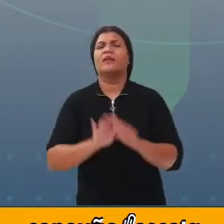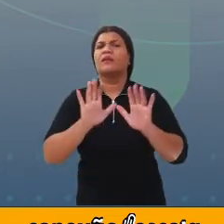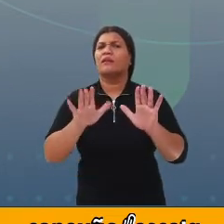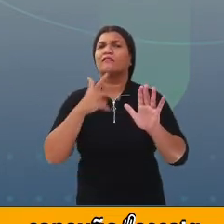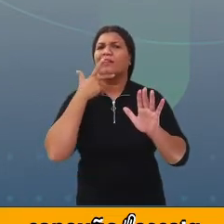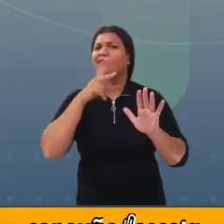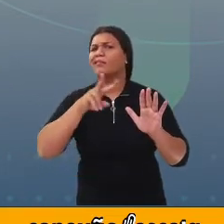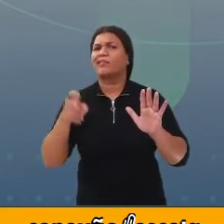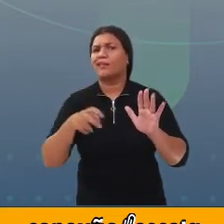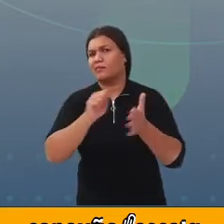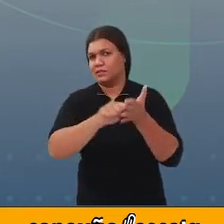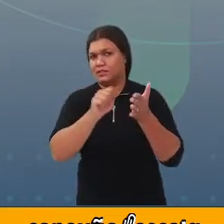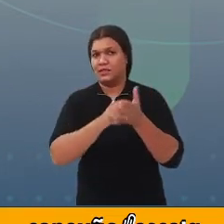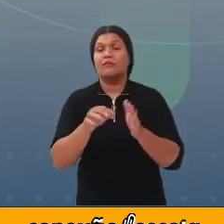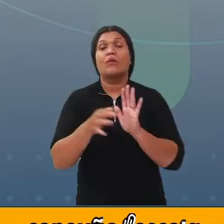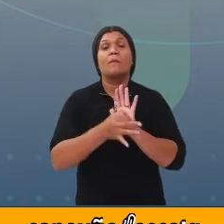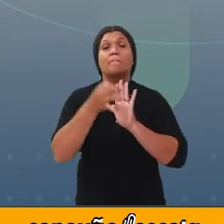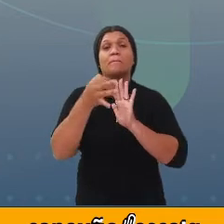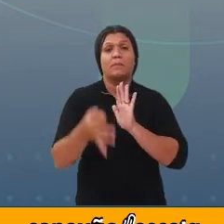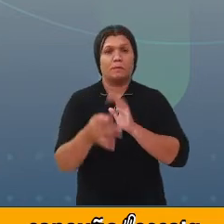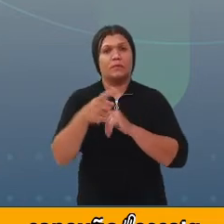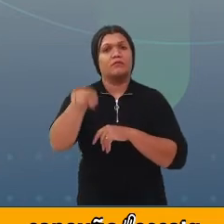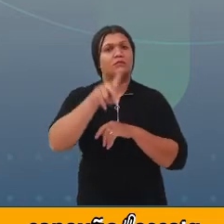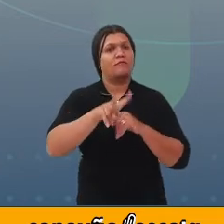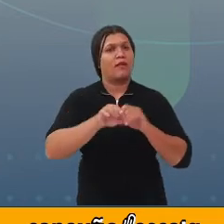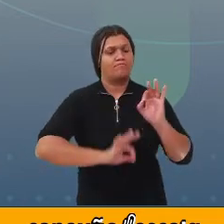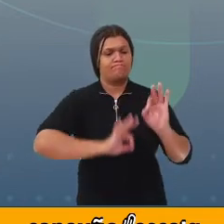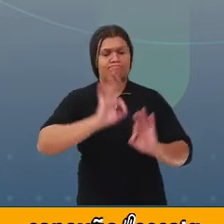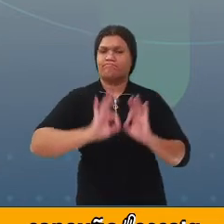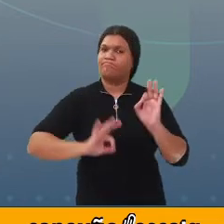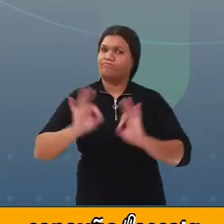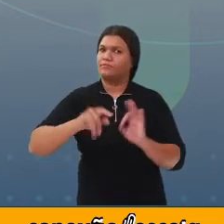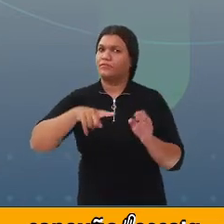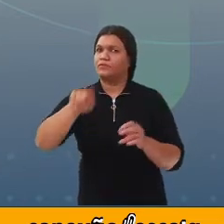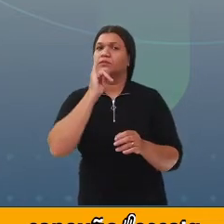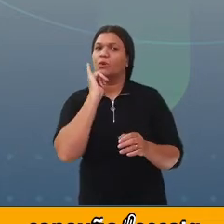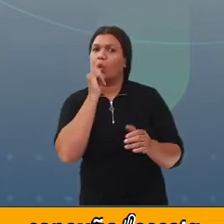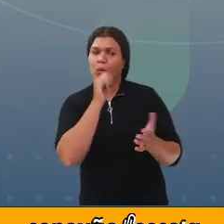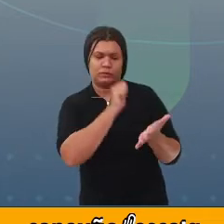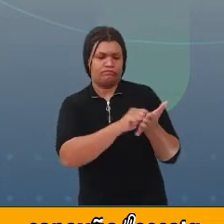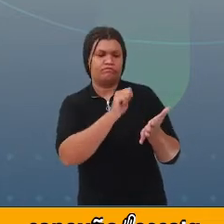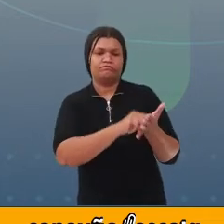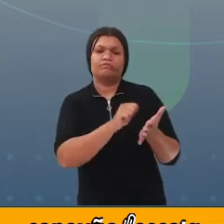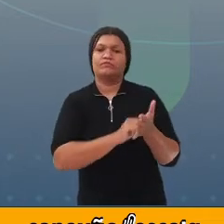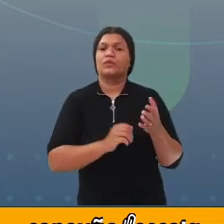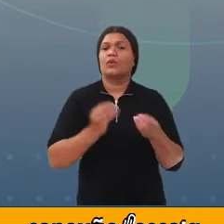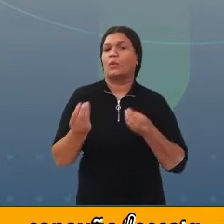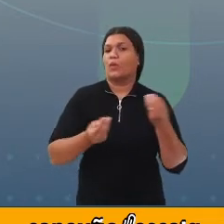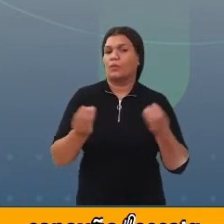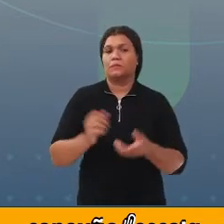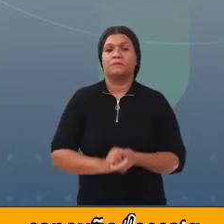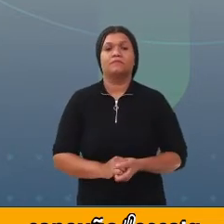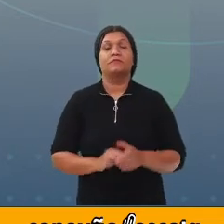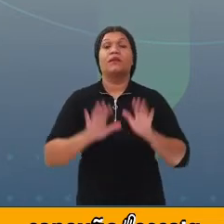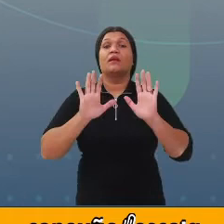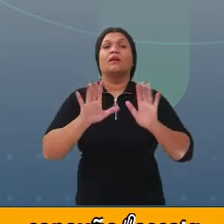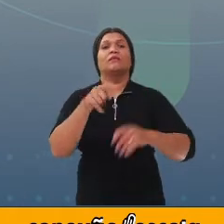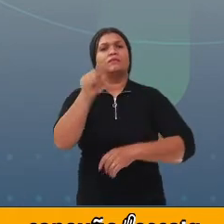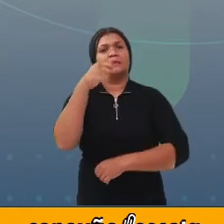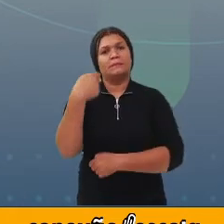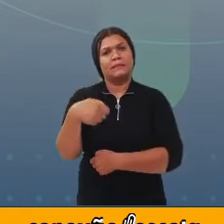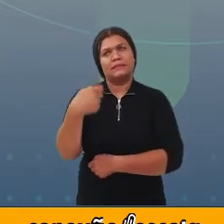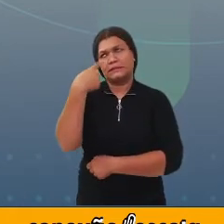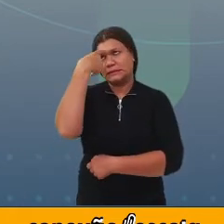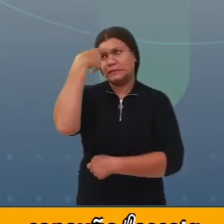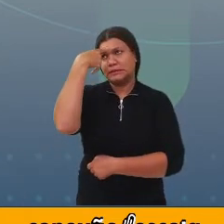quero deixar aqui uma sugestão para quando você for planejar a escrita do seu conto. Então, o que você deve